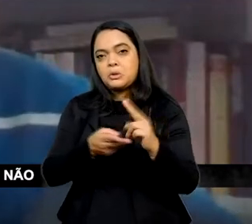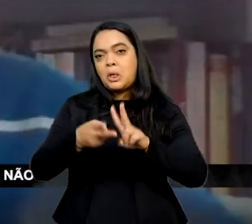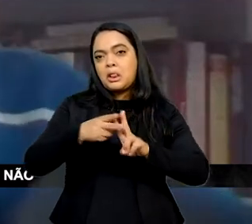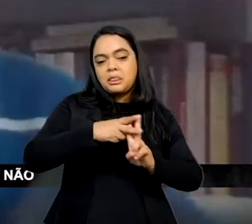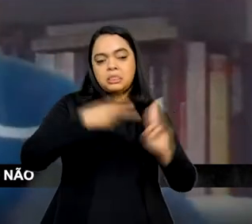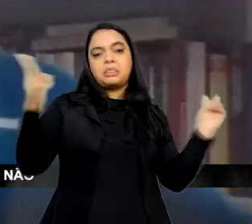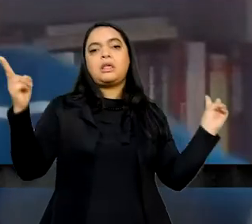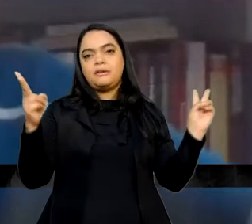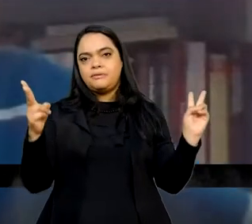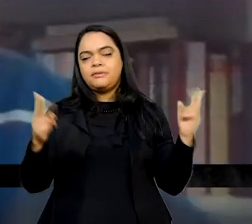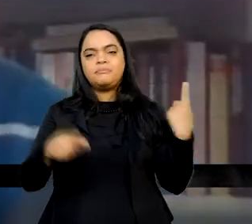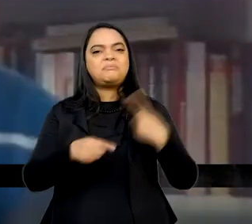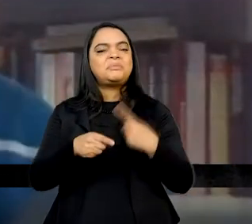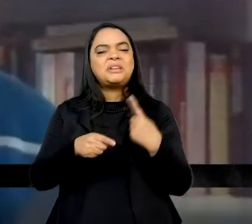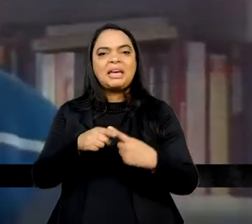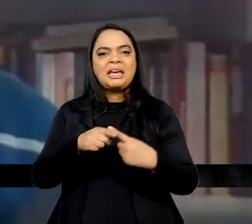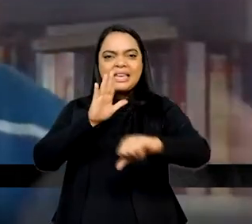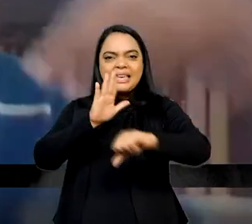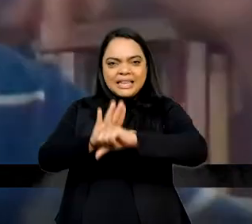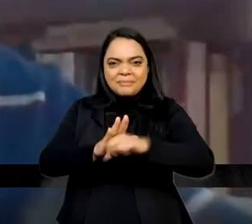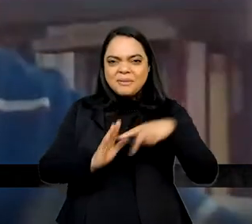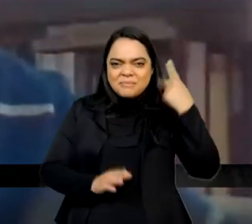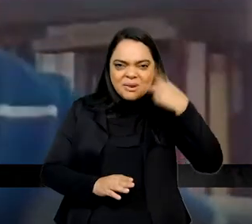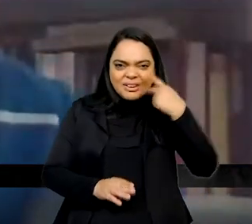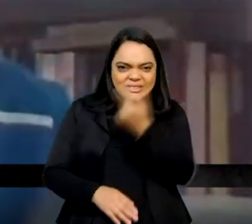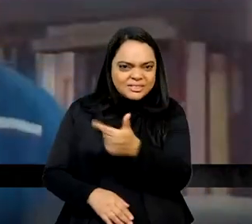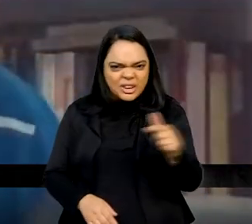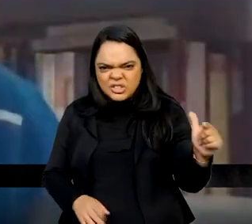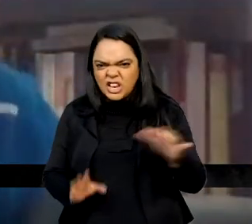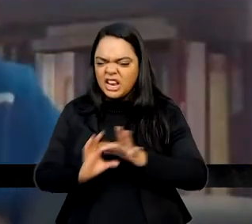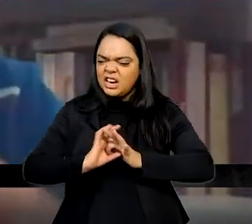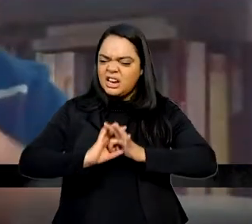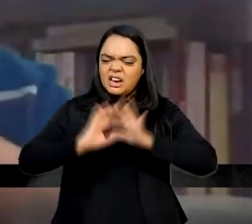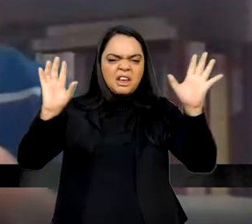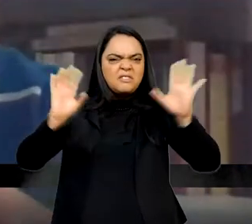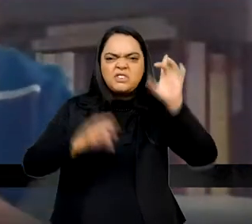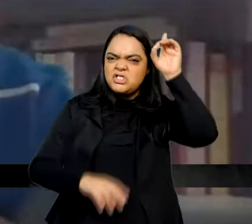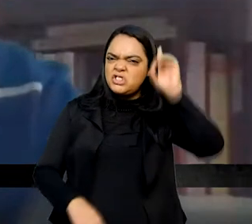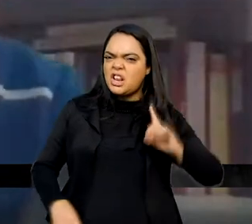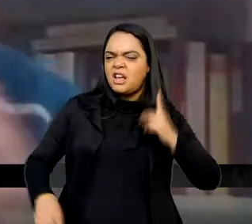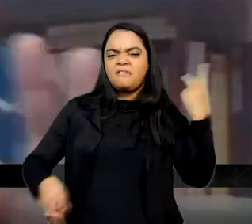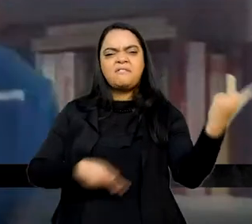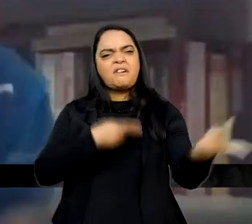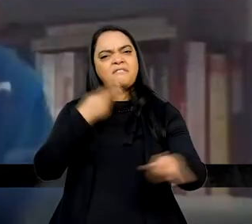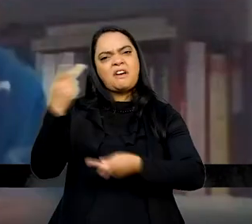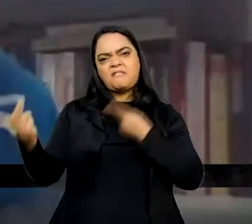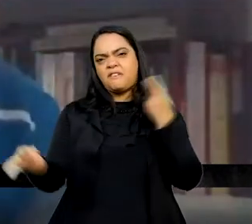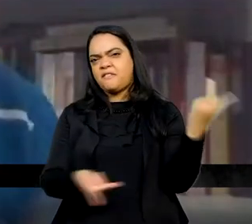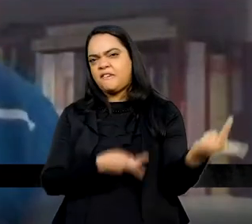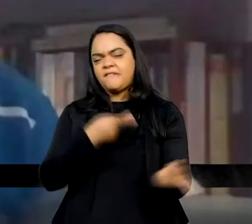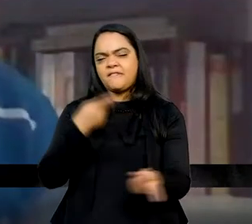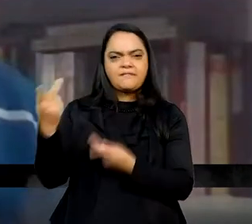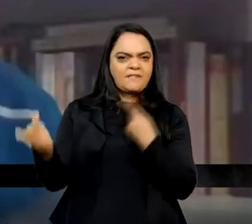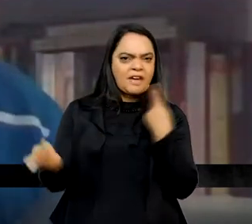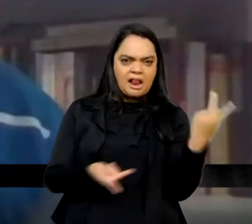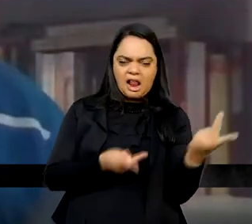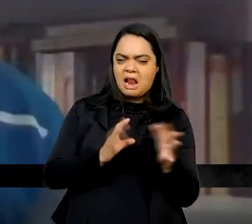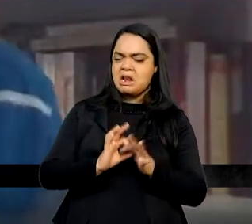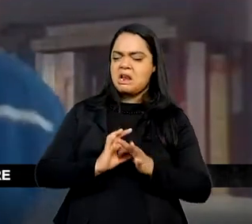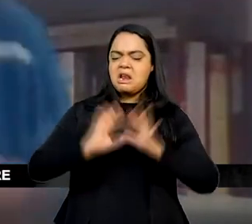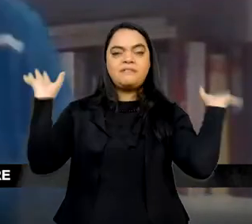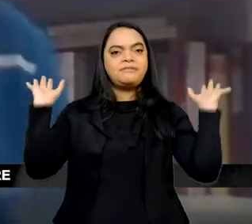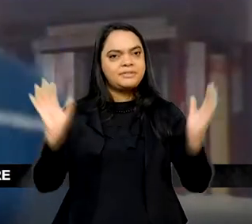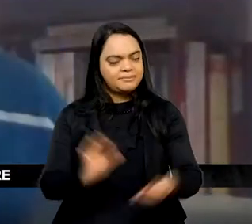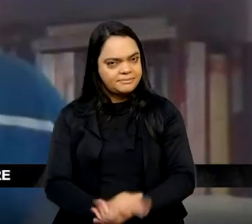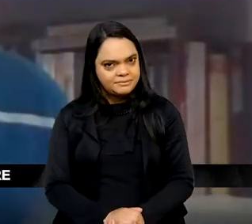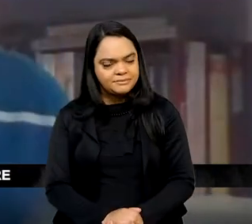de crime político não existir mais. E direito de jornais falarem, de falar sem travas na língua.